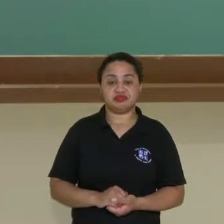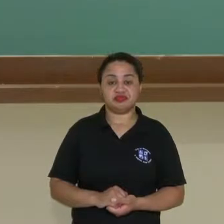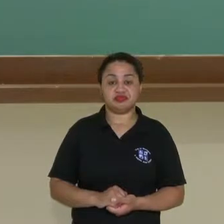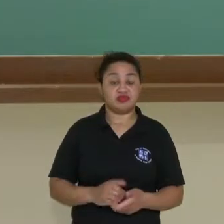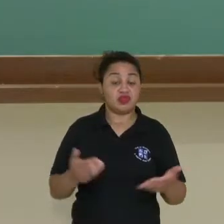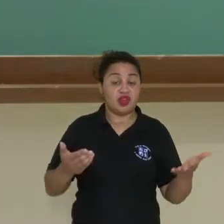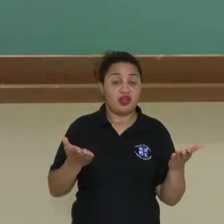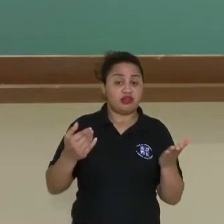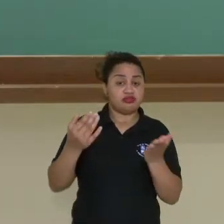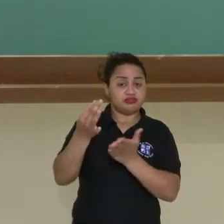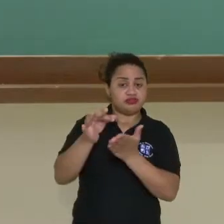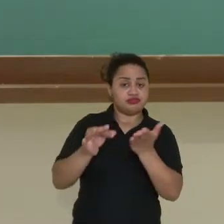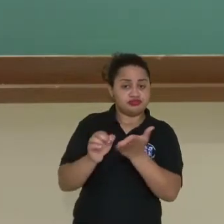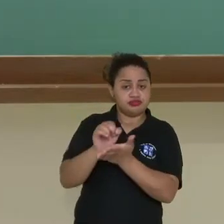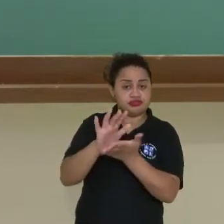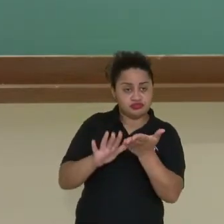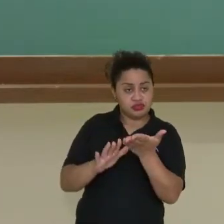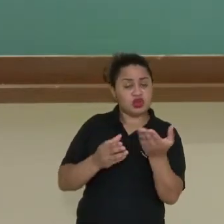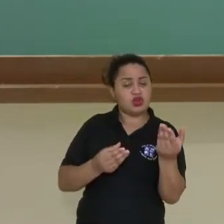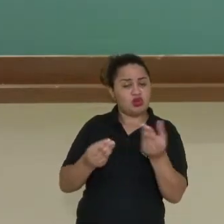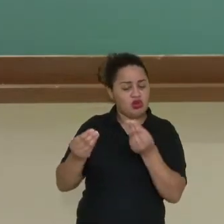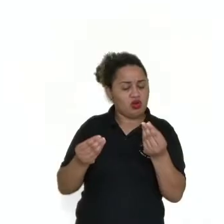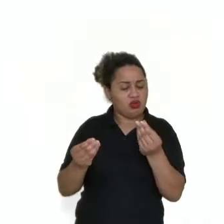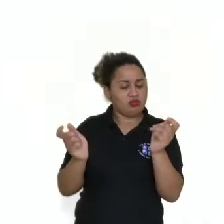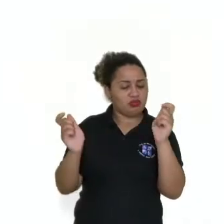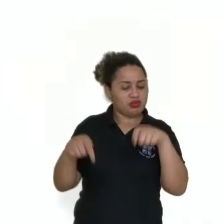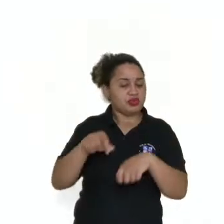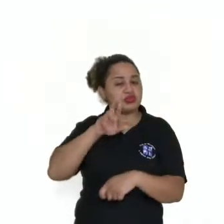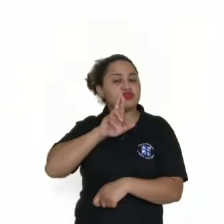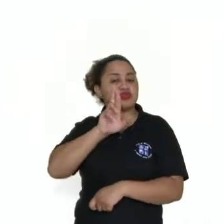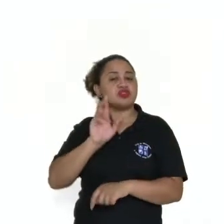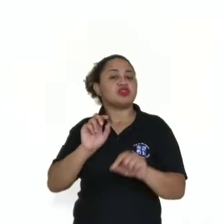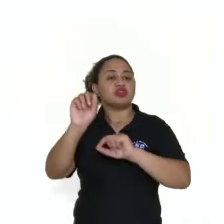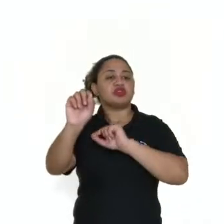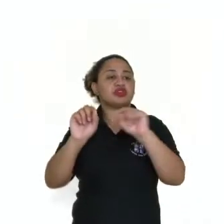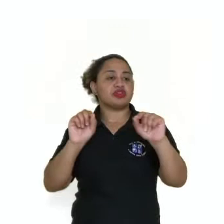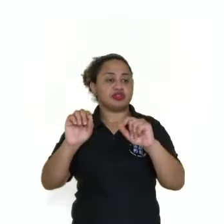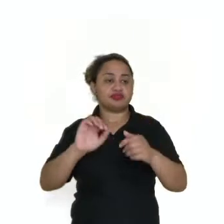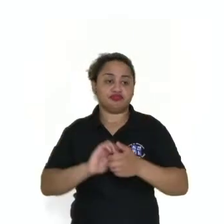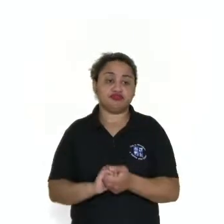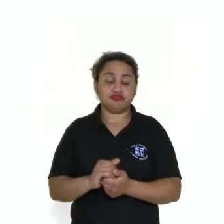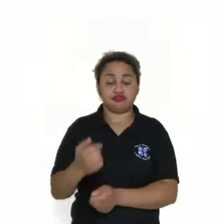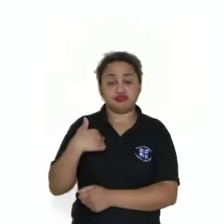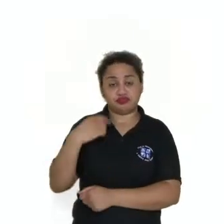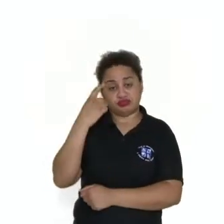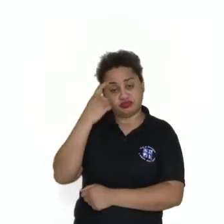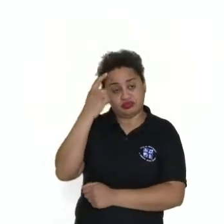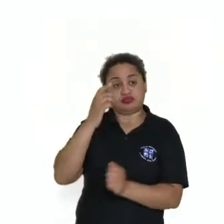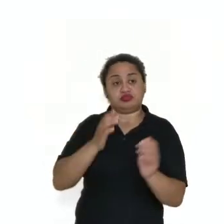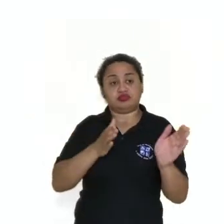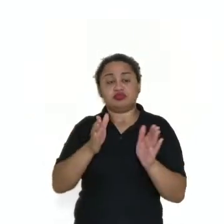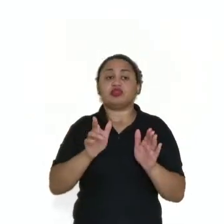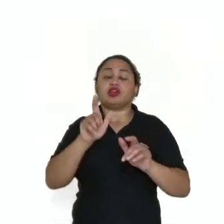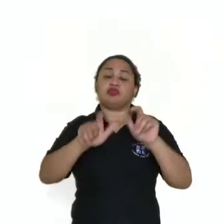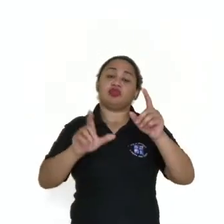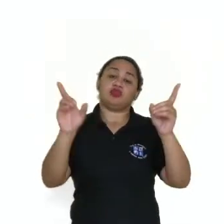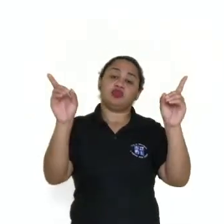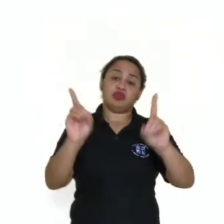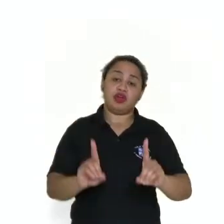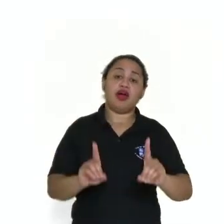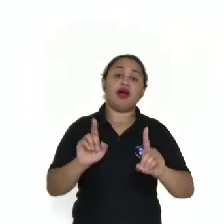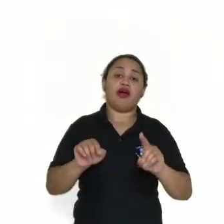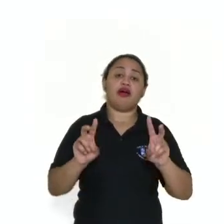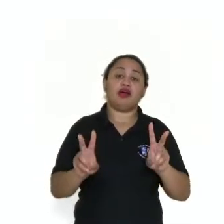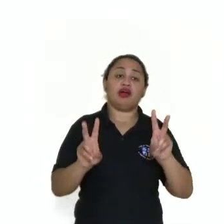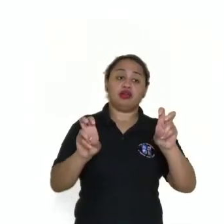Vamos verificar então como ficou a nossa sugestão de resposta? Então vejam, a ideia de que o acesso das pessoas com deficiência é um